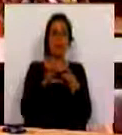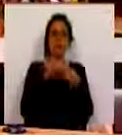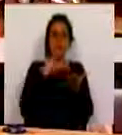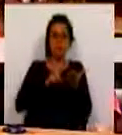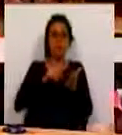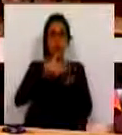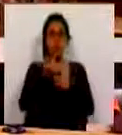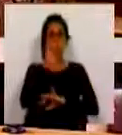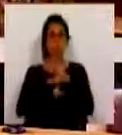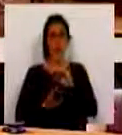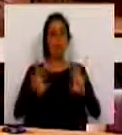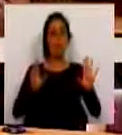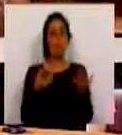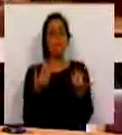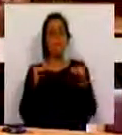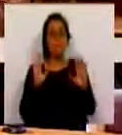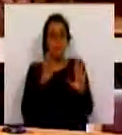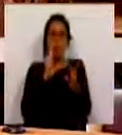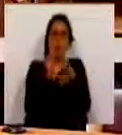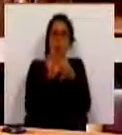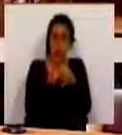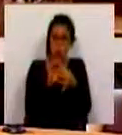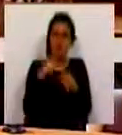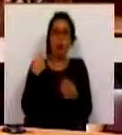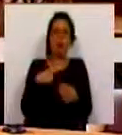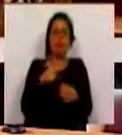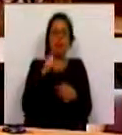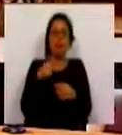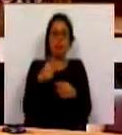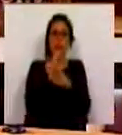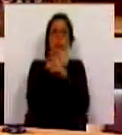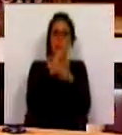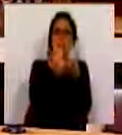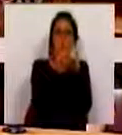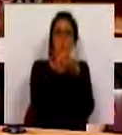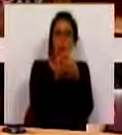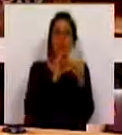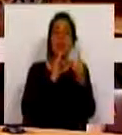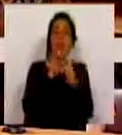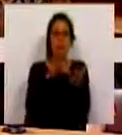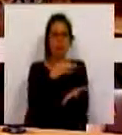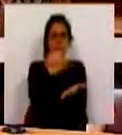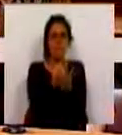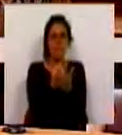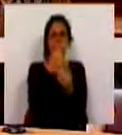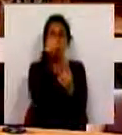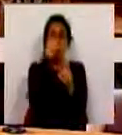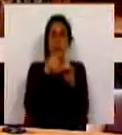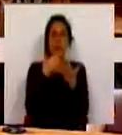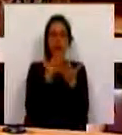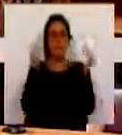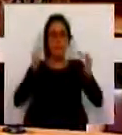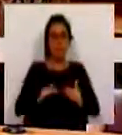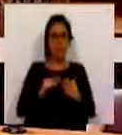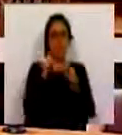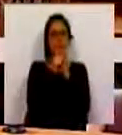o projeto europeu. Não deixaremos de colaborar com a presidência austríaca em diálogo permanente com vista a mitigar